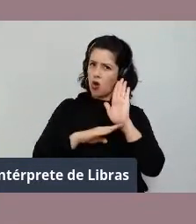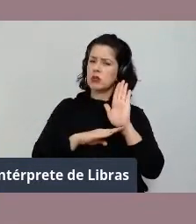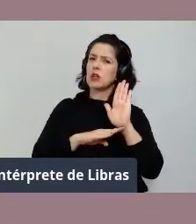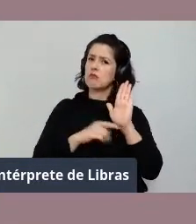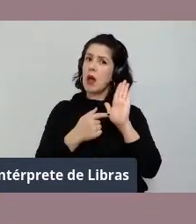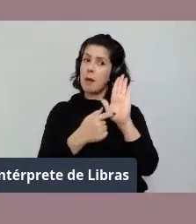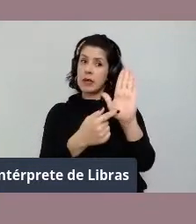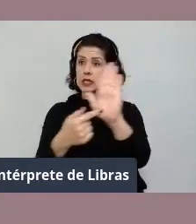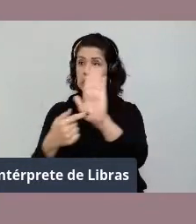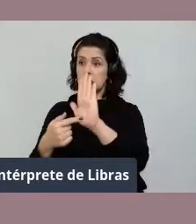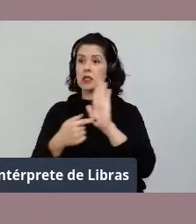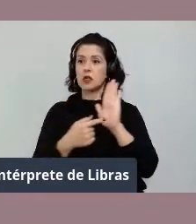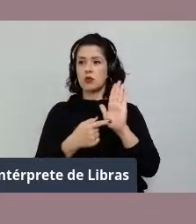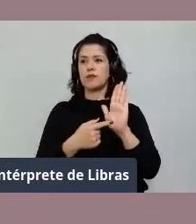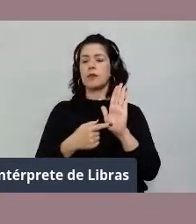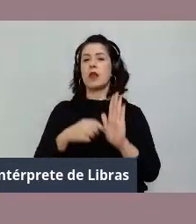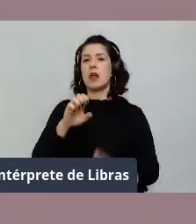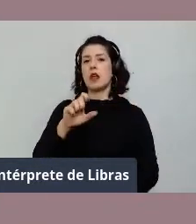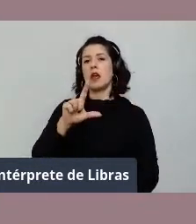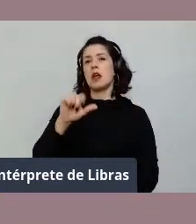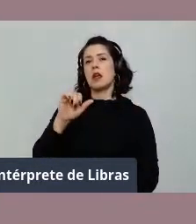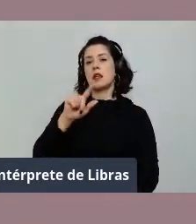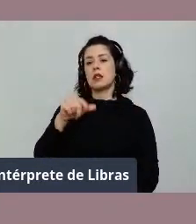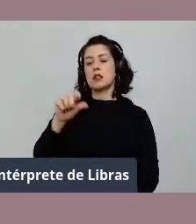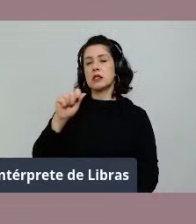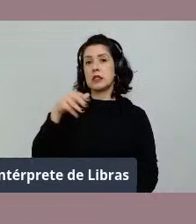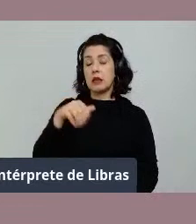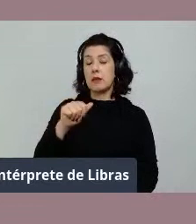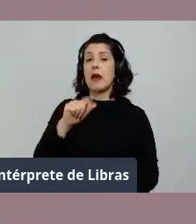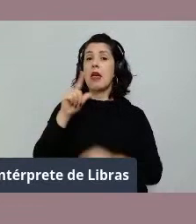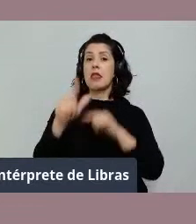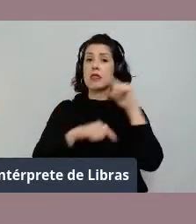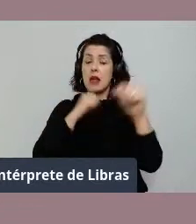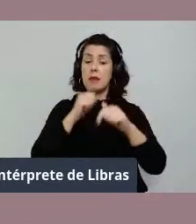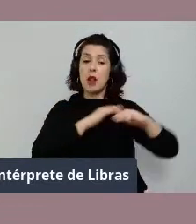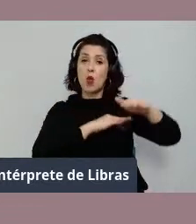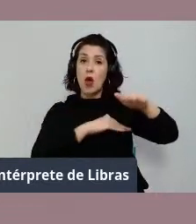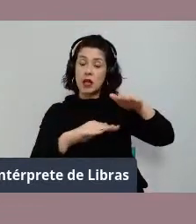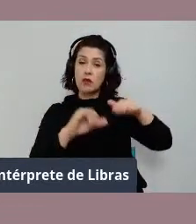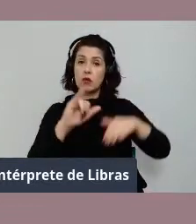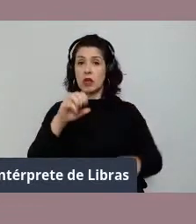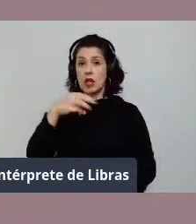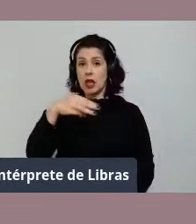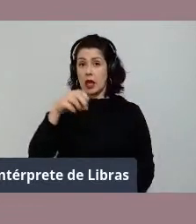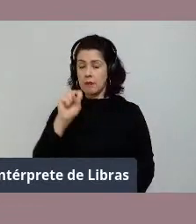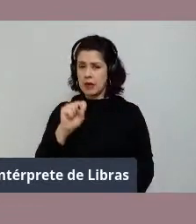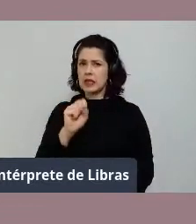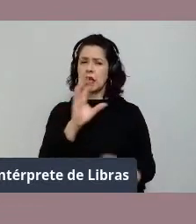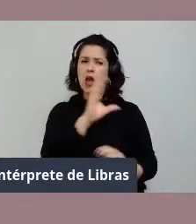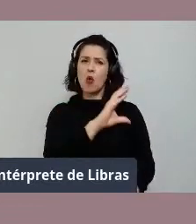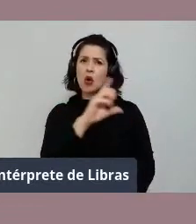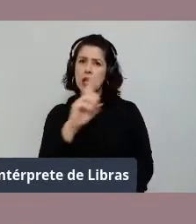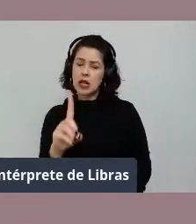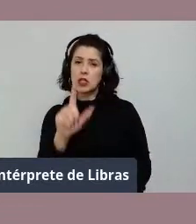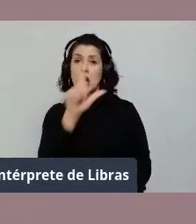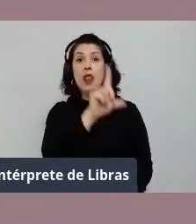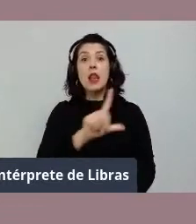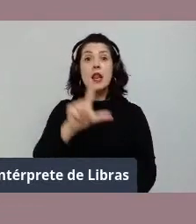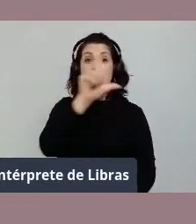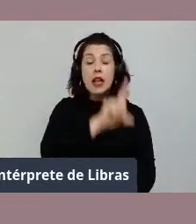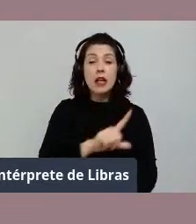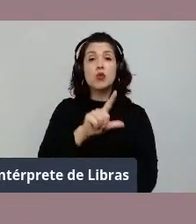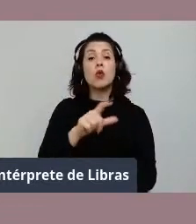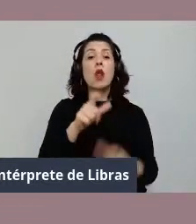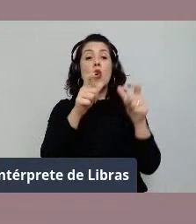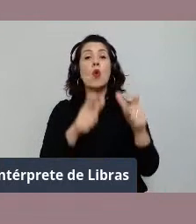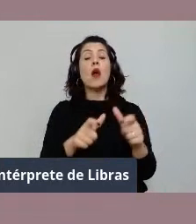de apresentação. Elisama trabalha no arquivo do Instituto Moreira Salles, na Coordenadoria de Literatura no Rio de